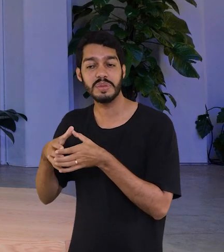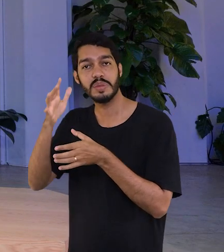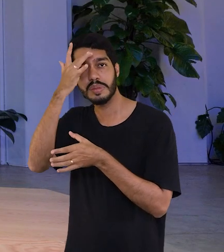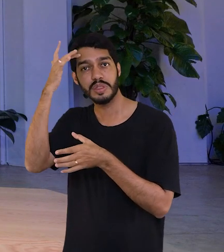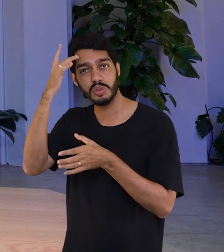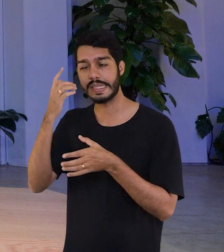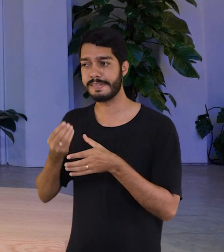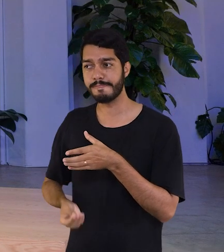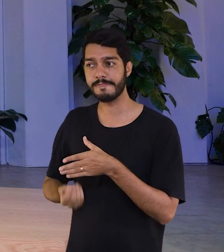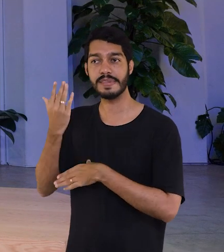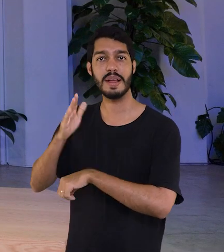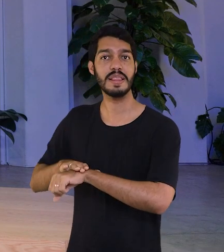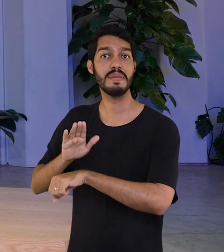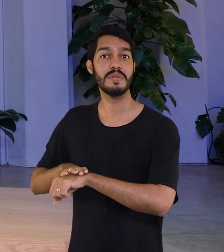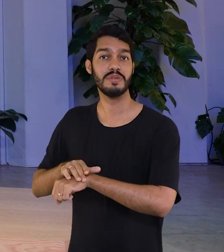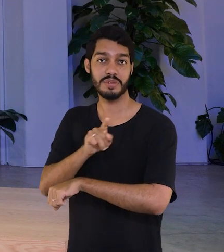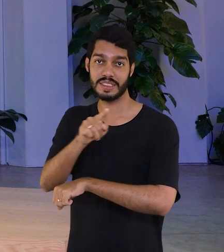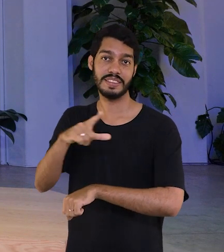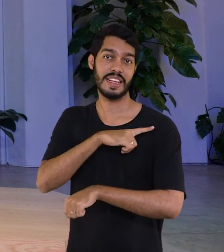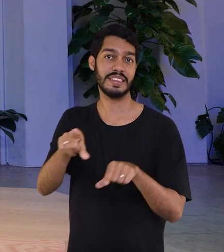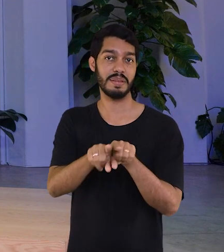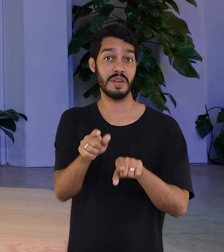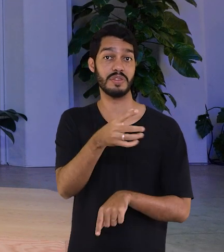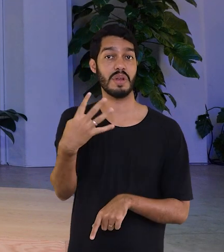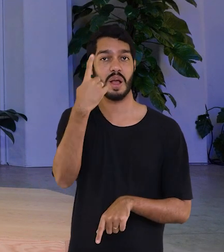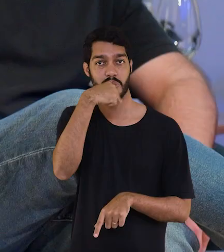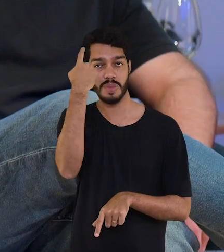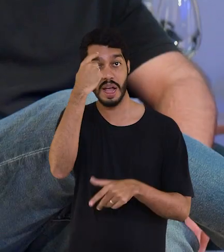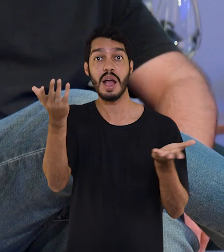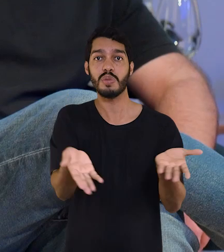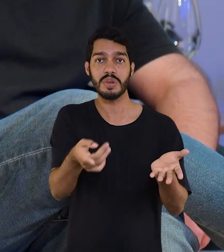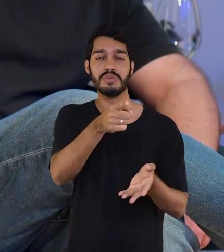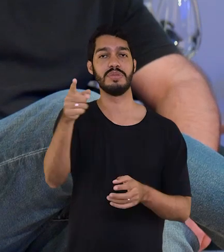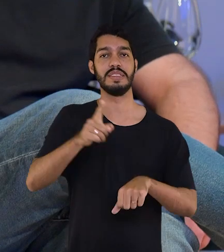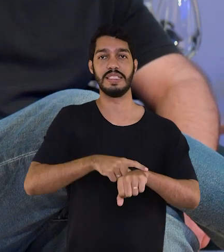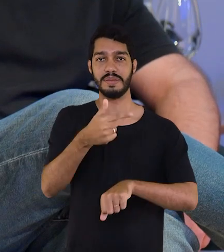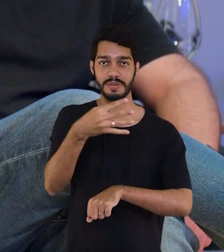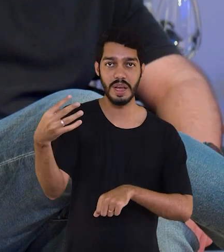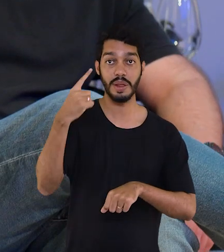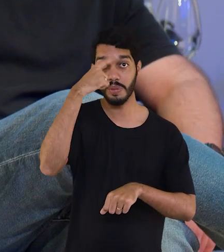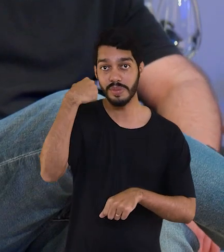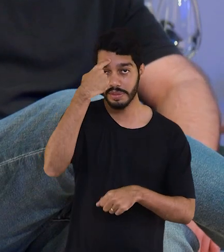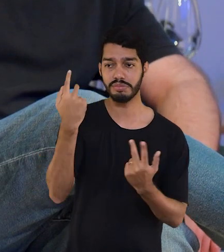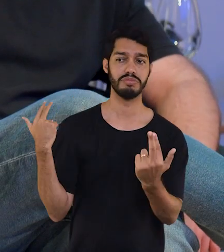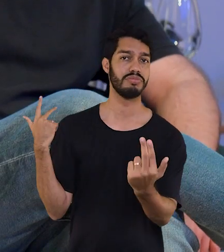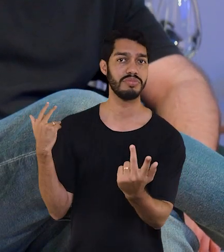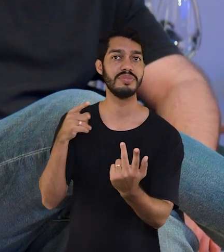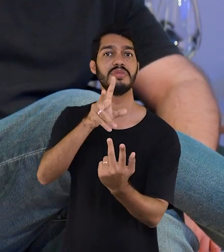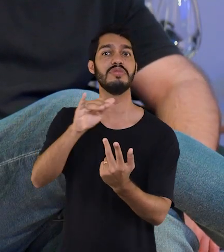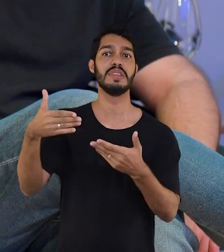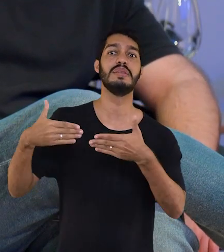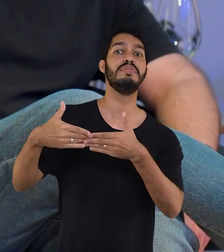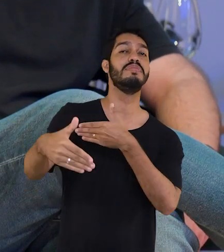pessoas... um grupo de pessoas criaram isso nesse mesmo tempo que vocês também têm. Então, como vocês vão utilizar o tempo de vocês e para o